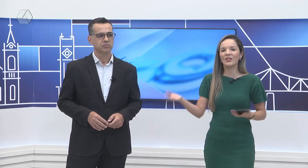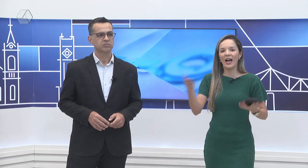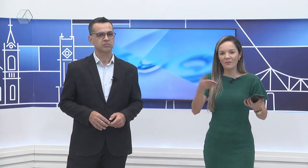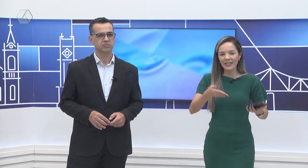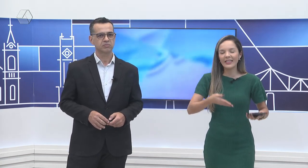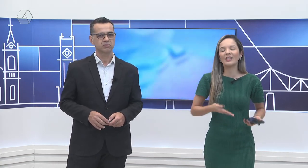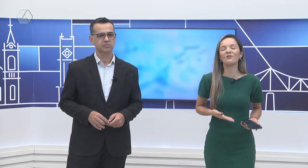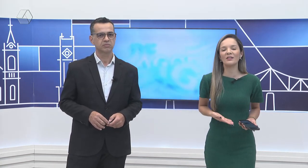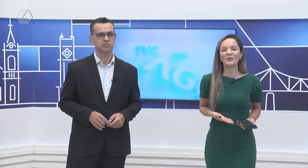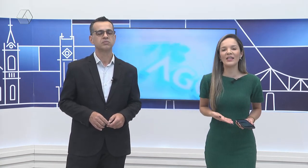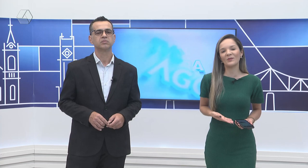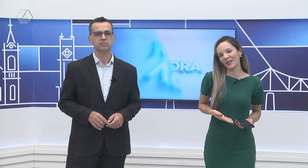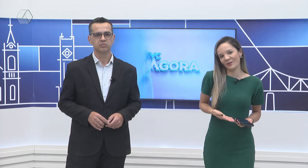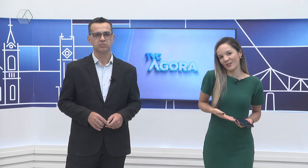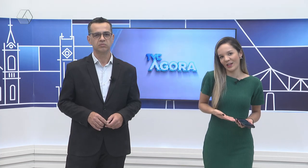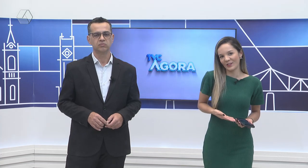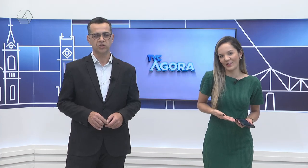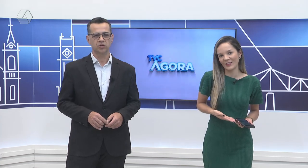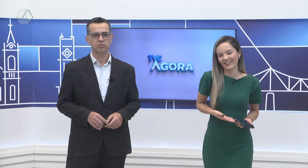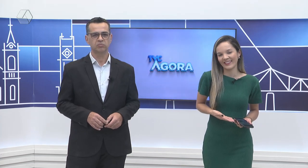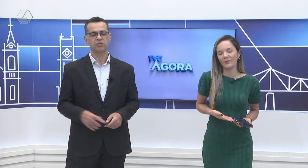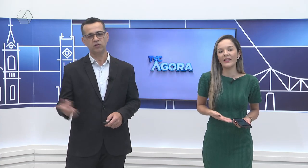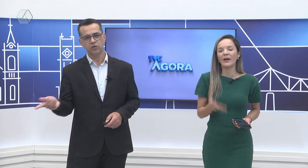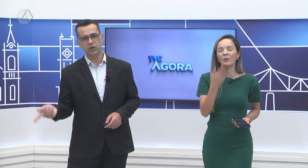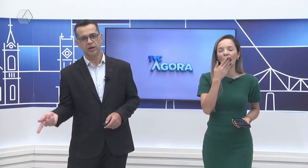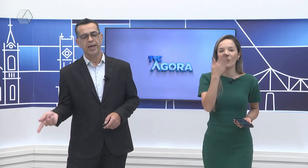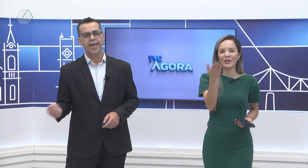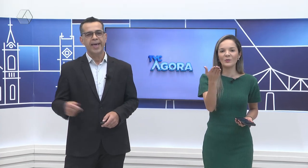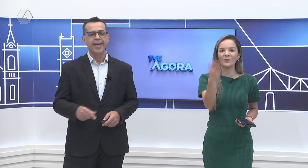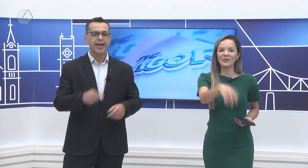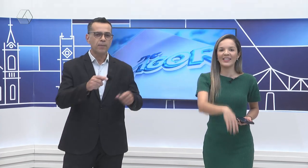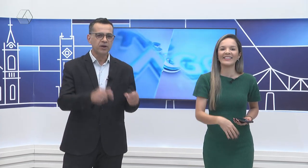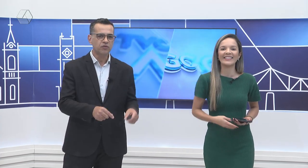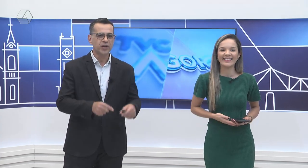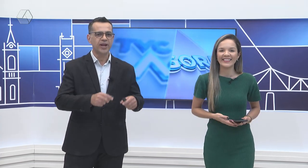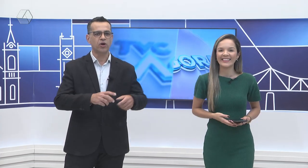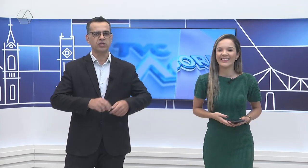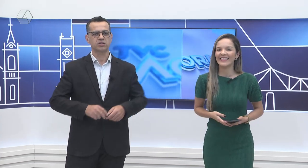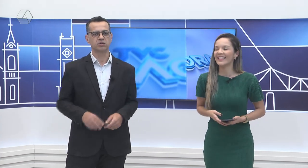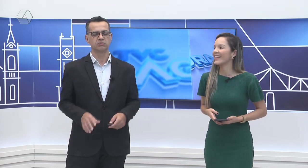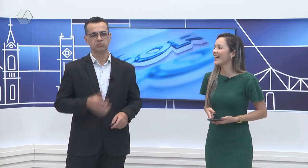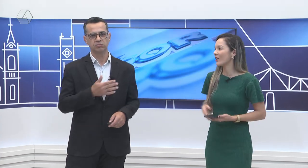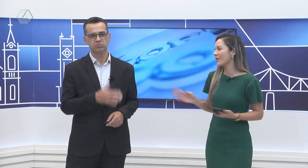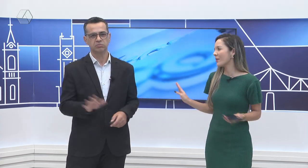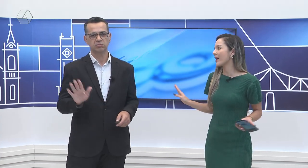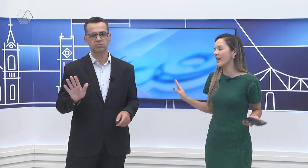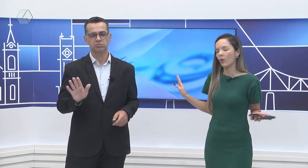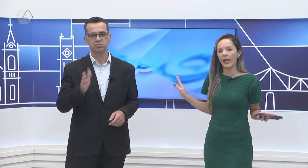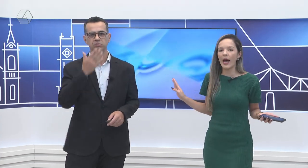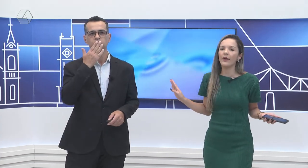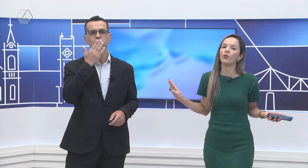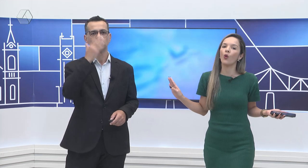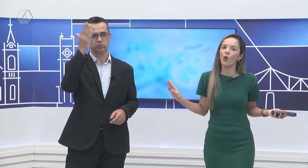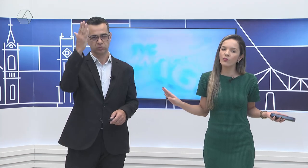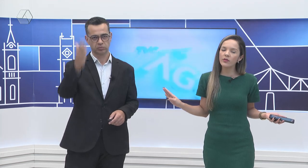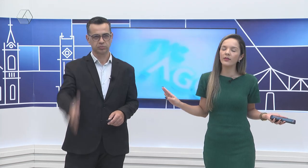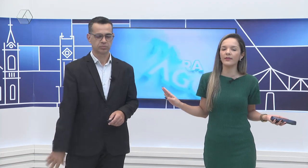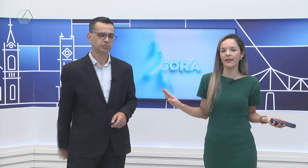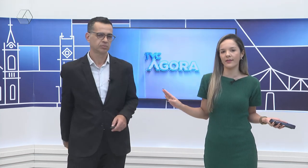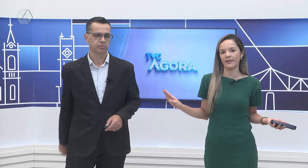Benedete, a Benedete faz sucesso aqui com a gente. Viu? Prefiro... Bia, beijo pra você. Eu prefiro a nossa. Eu também, não, claro,